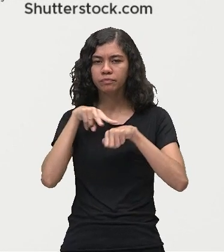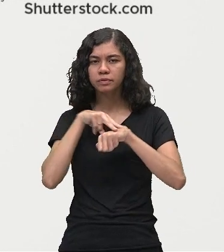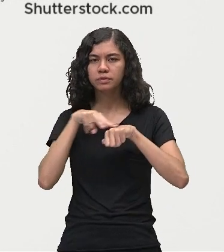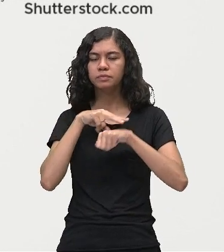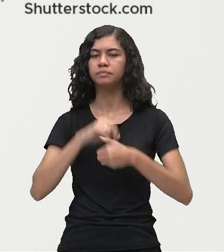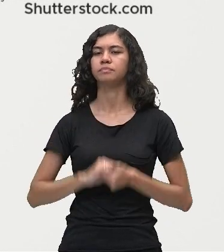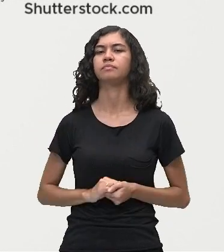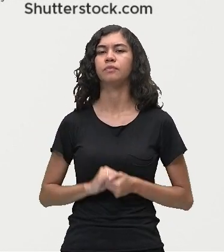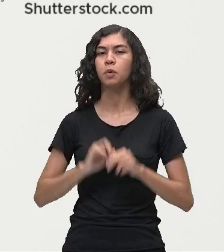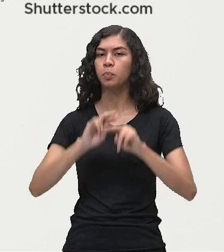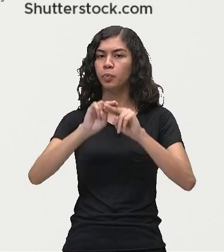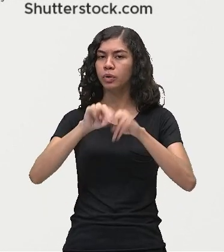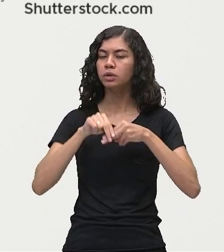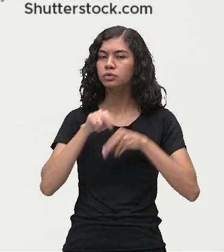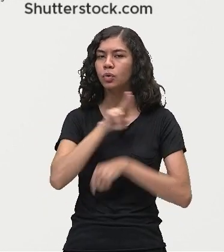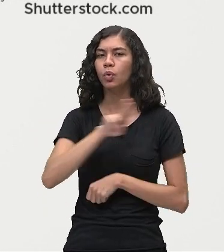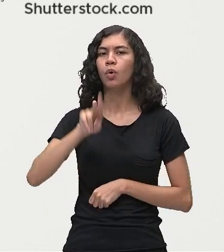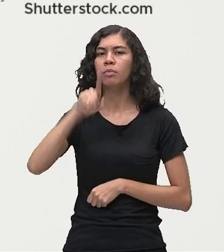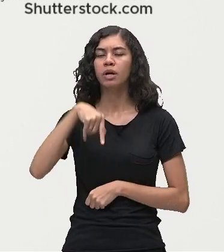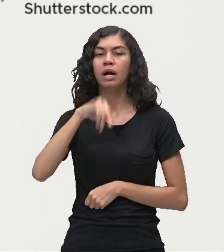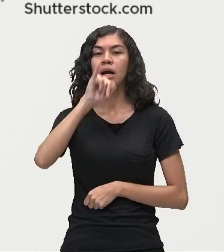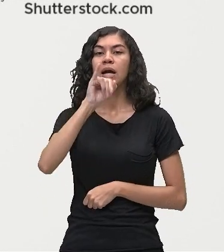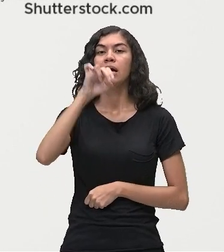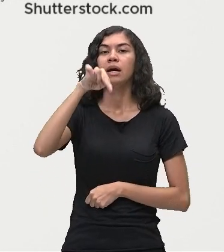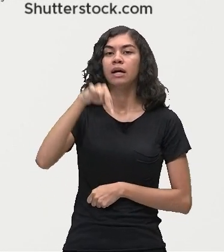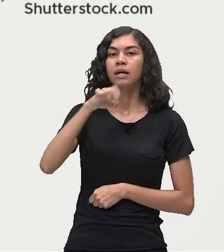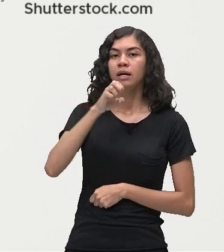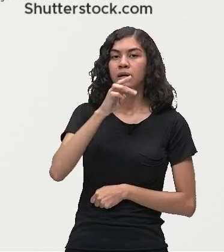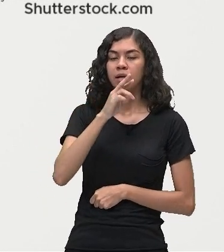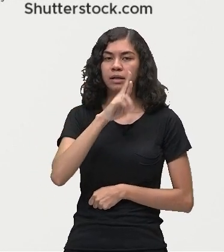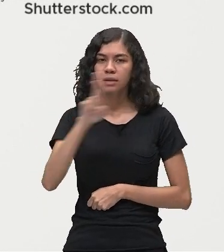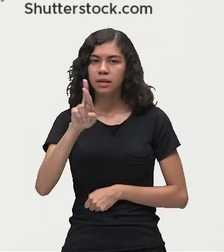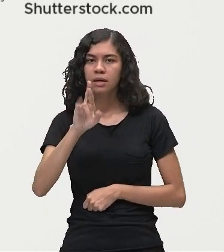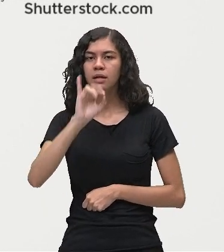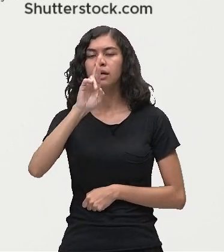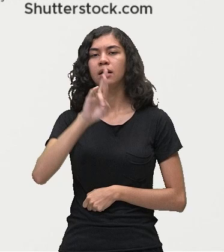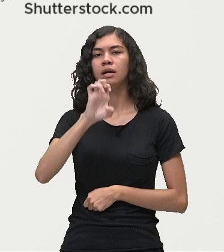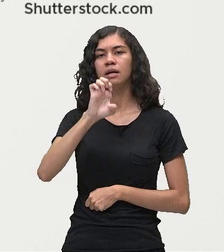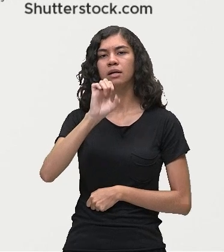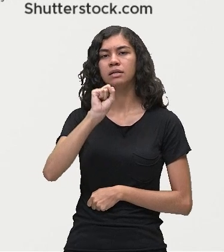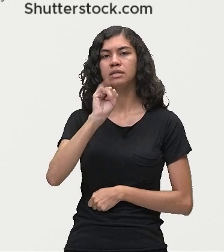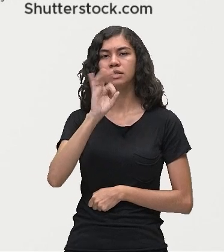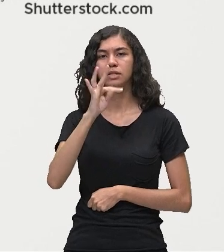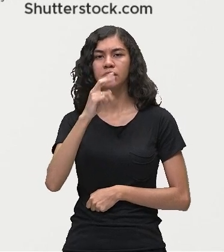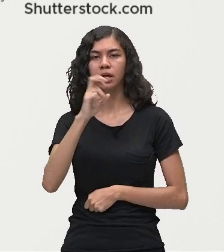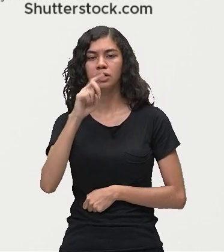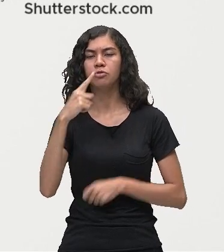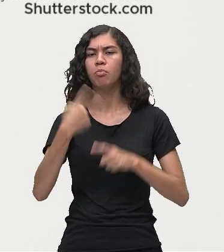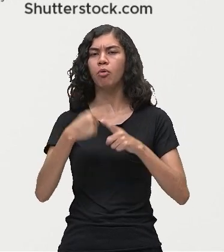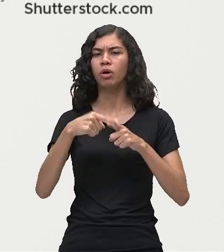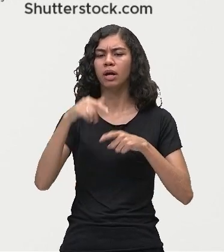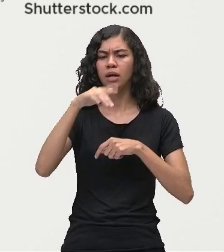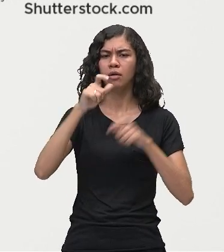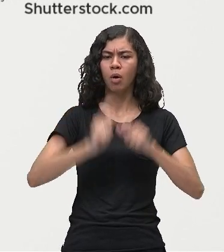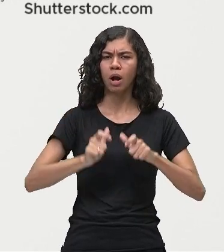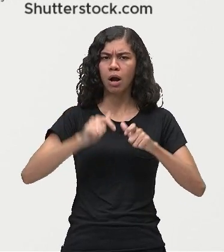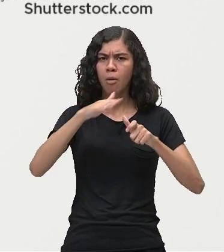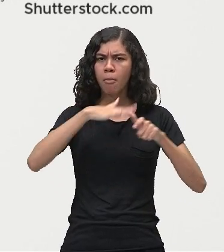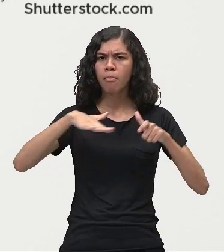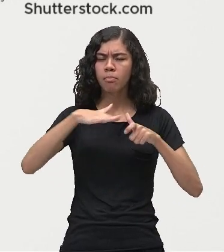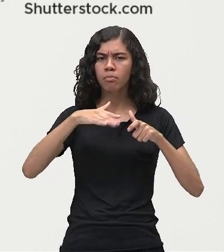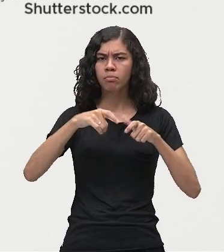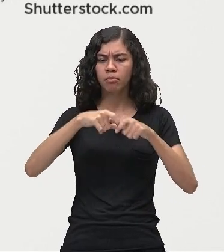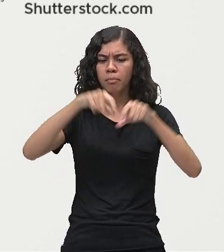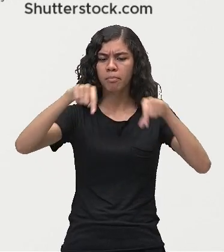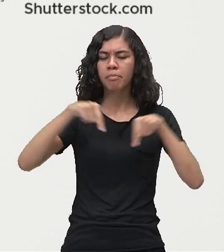alavanca é interresistente. Porque quem que está no meio? A força resistente. Beleza?